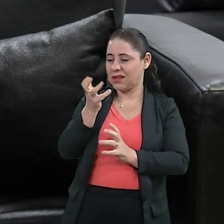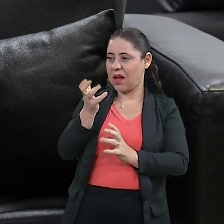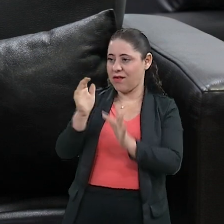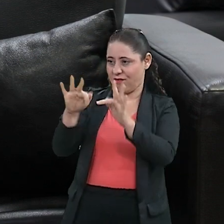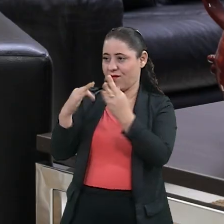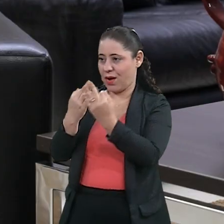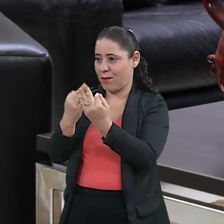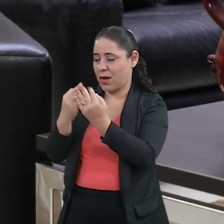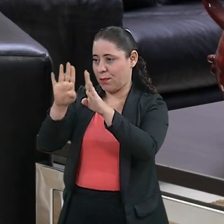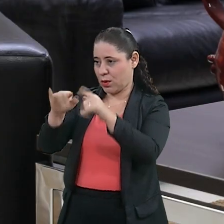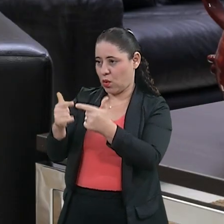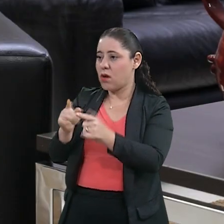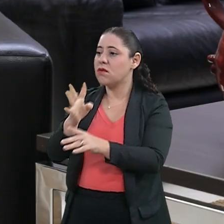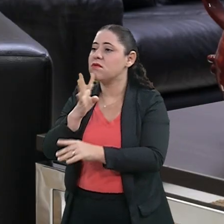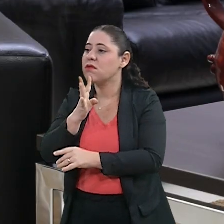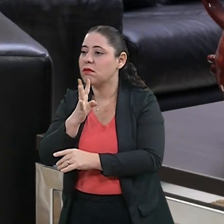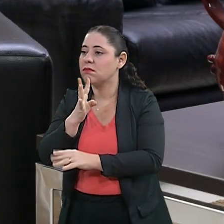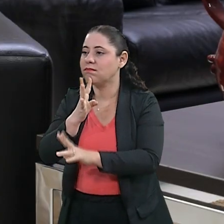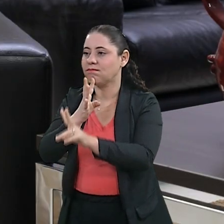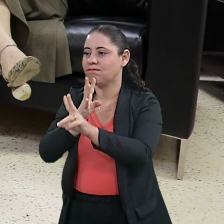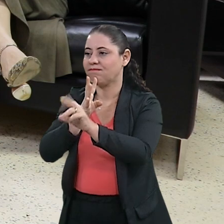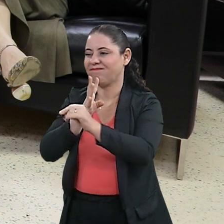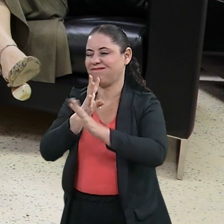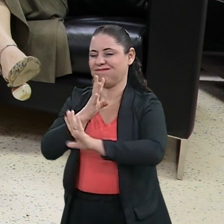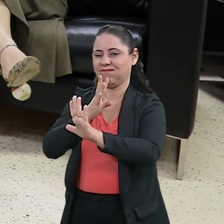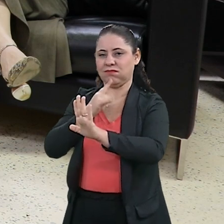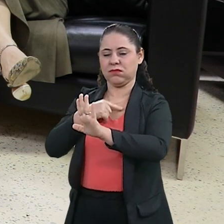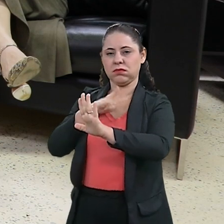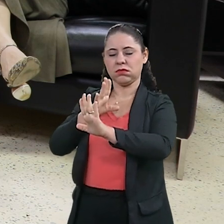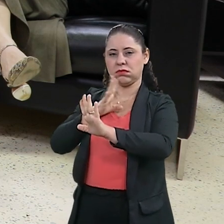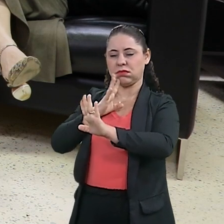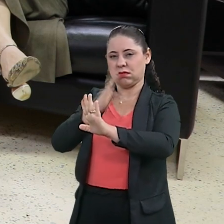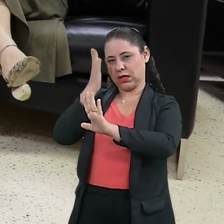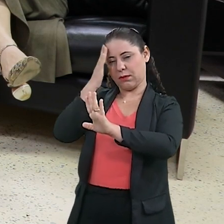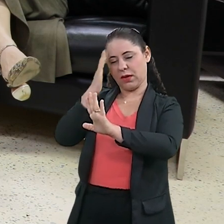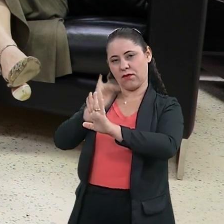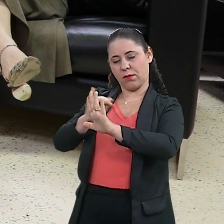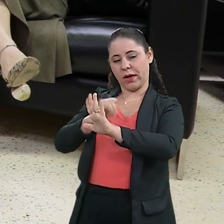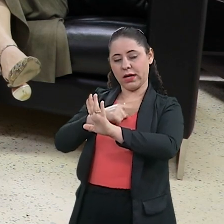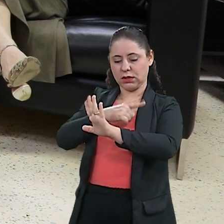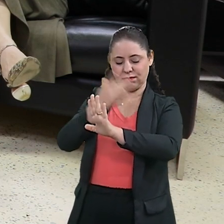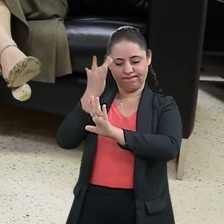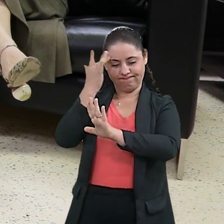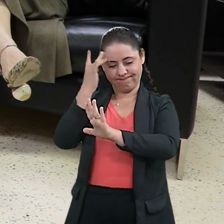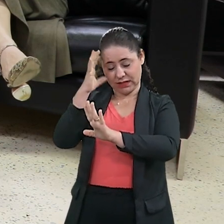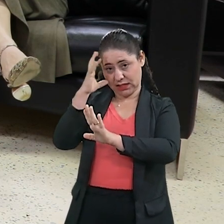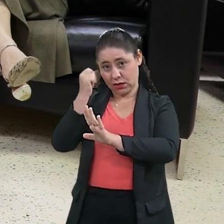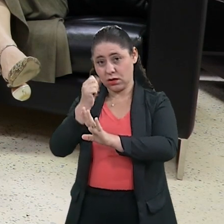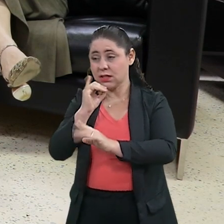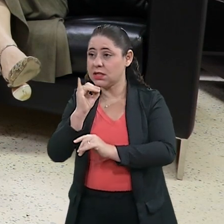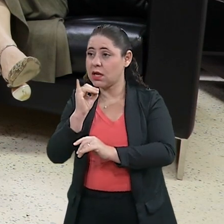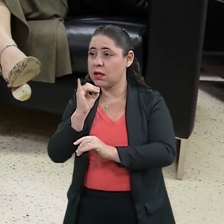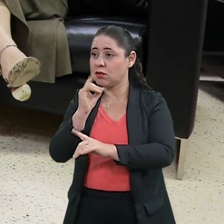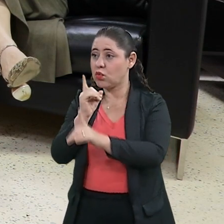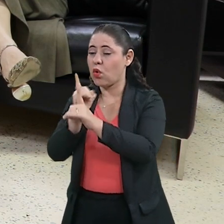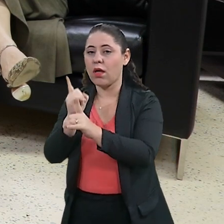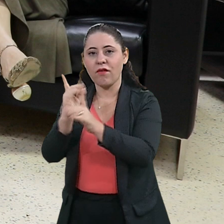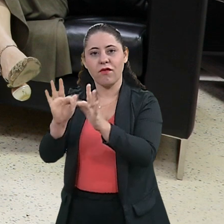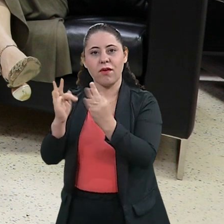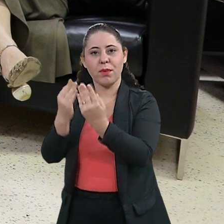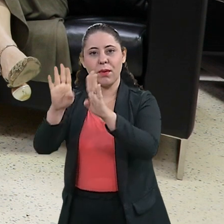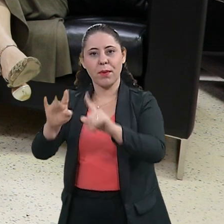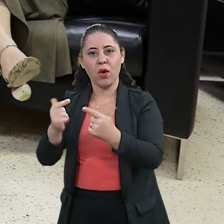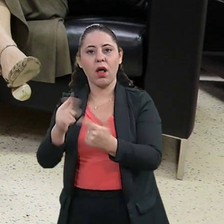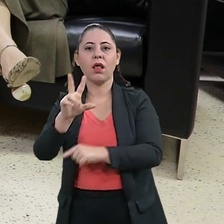de origem. Isso é uma opção de quem foi adotado. Ele que tem que decidir se é interessante ou não procurar a